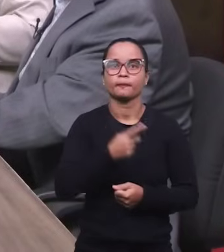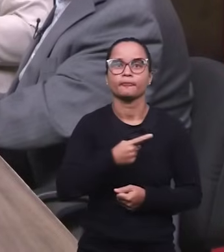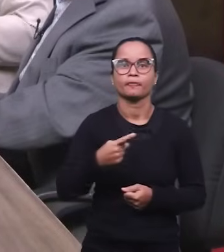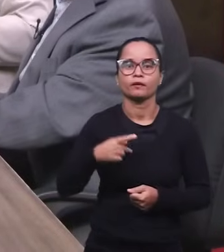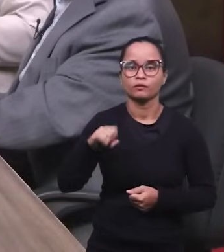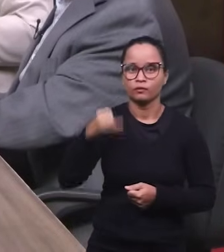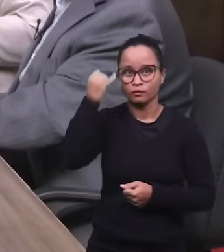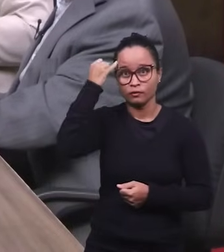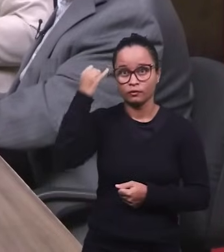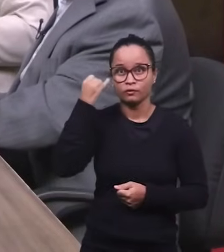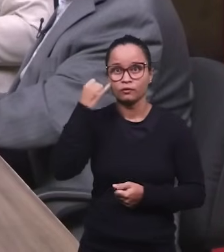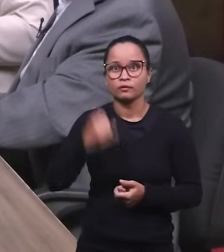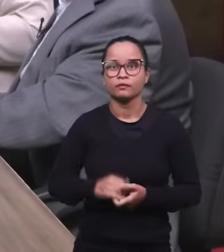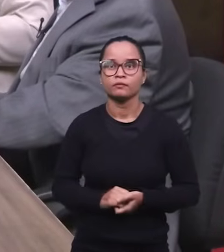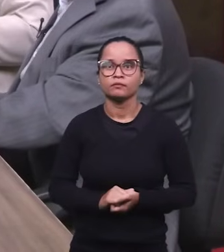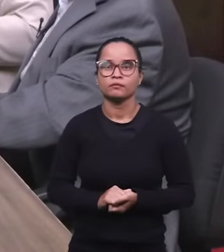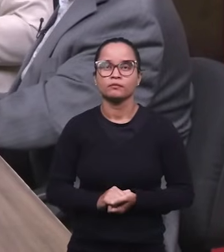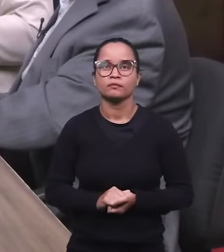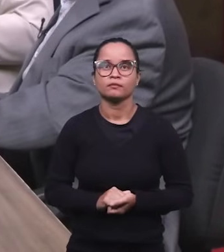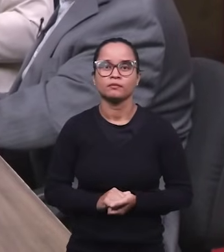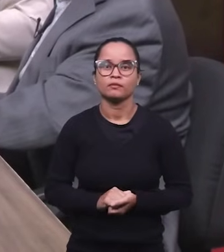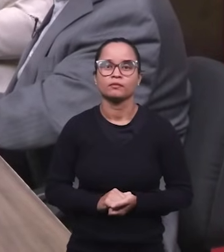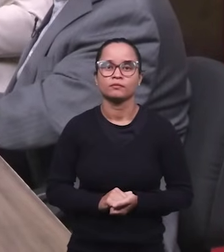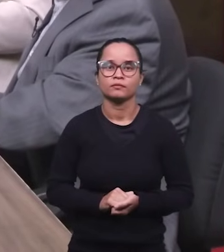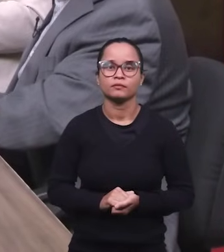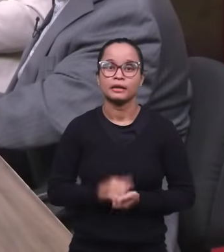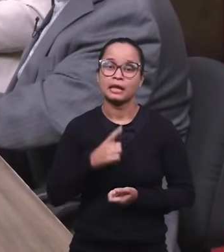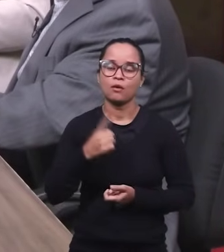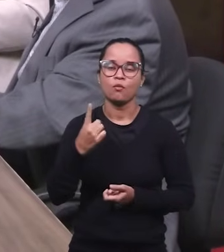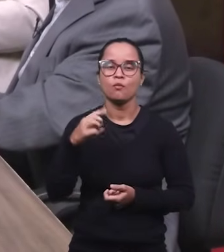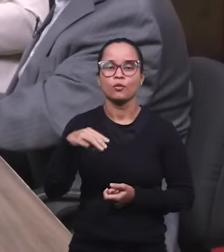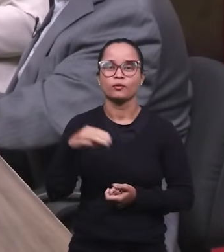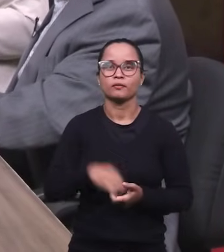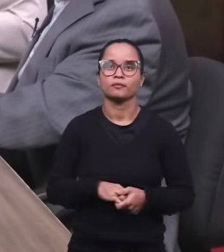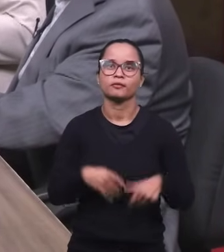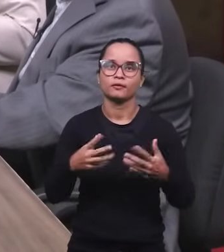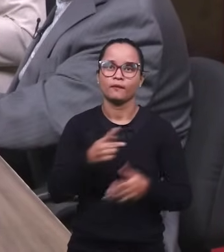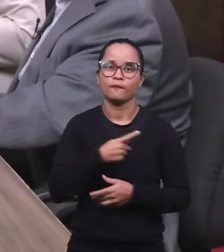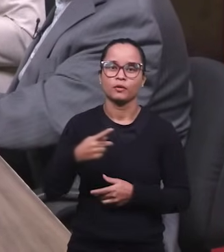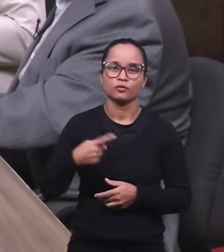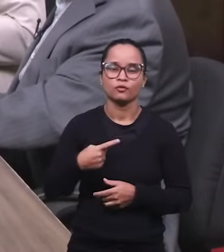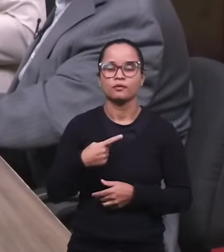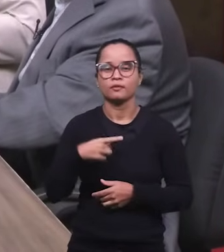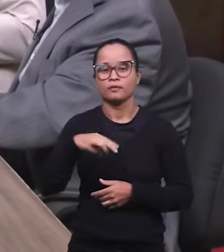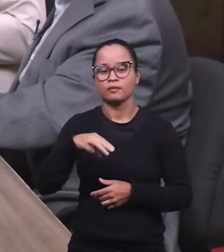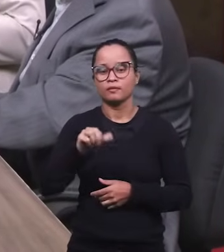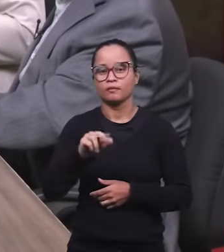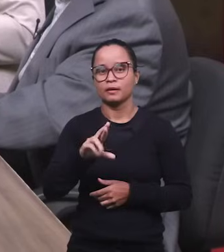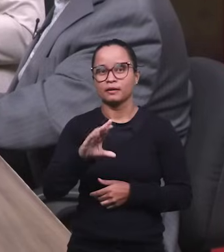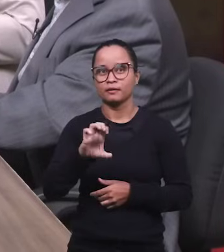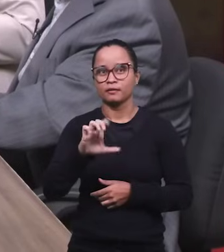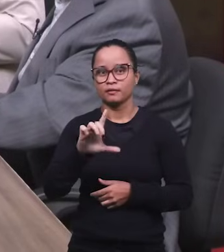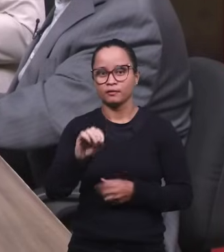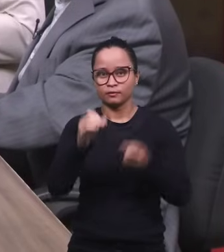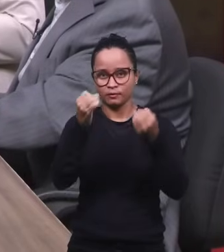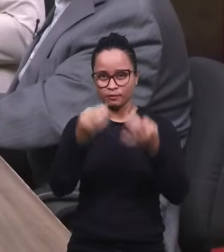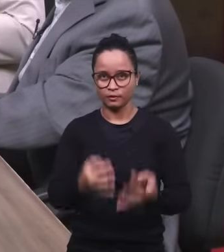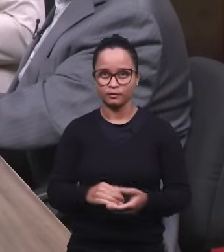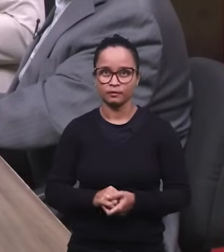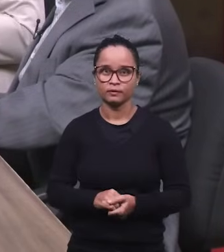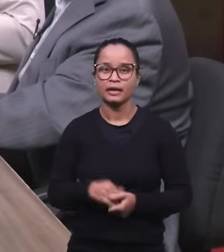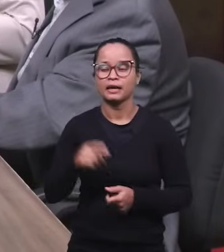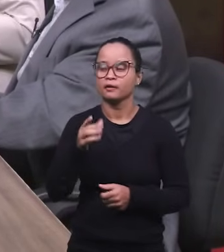Se o pastor Josias me permite, se há um Claro. tempo ainda, Temos um minutinho. o pastor Marcelo mencionou